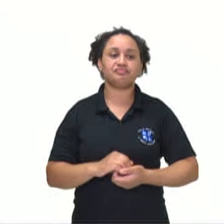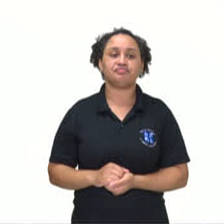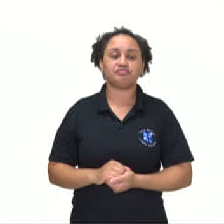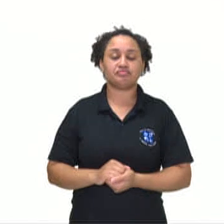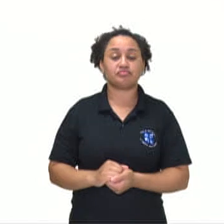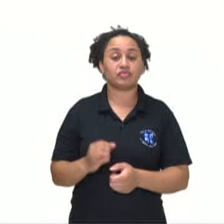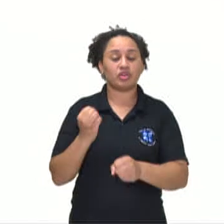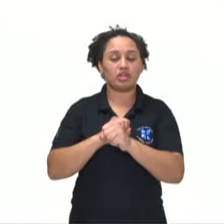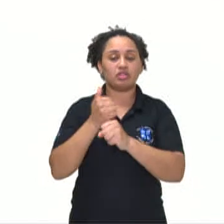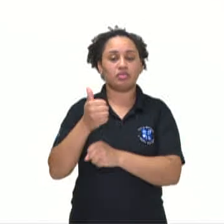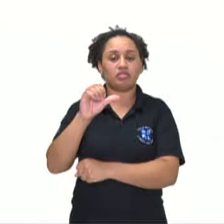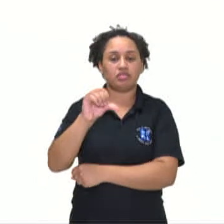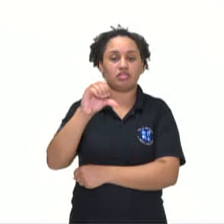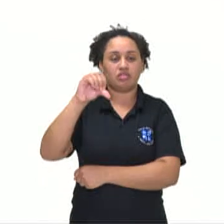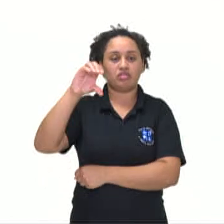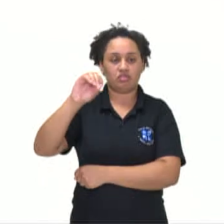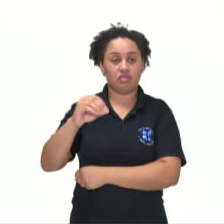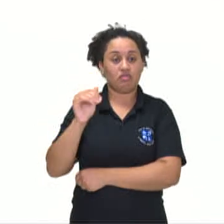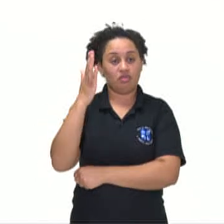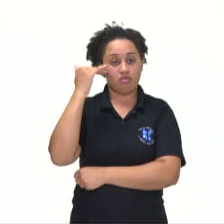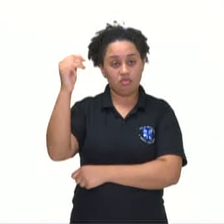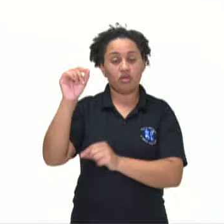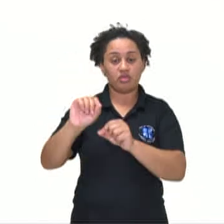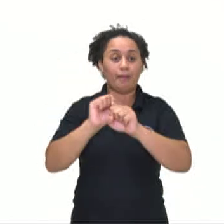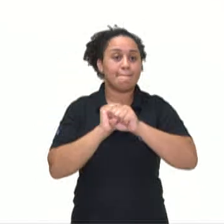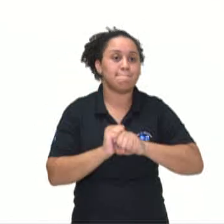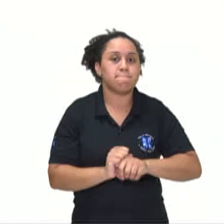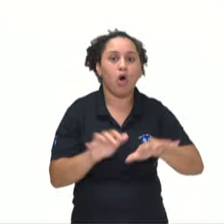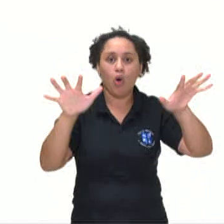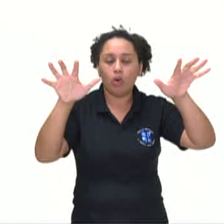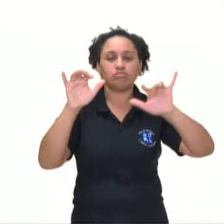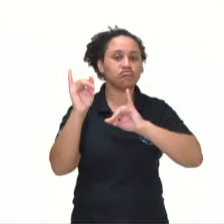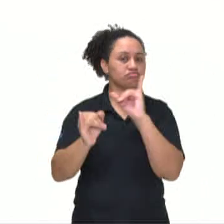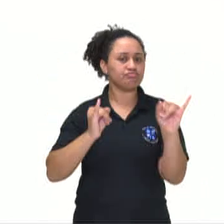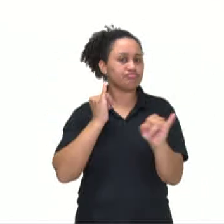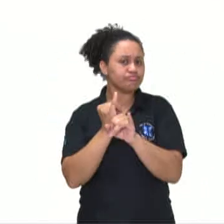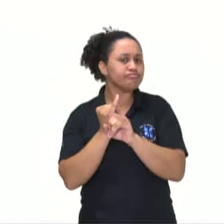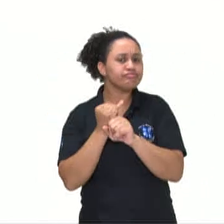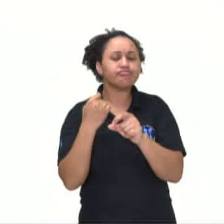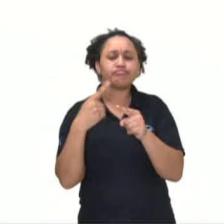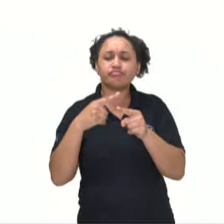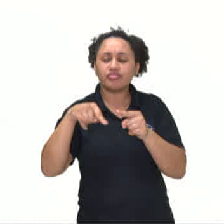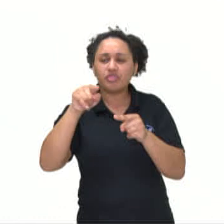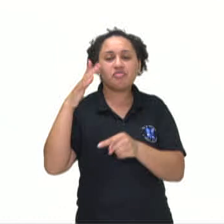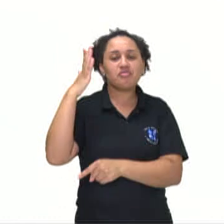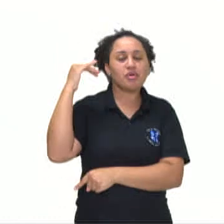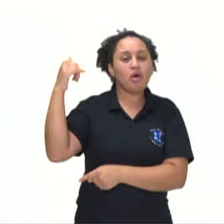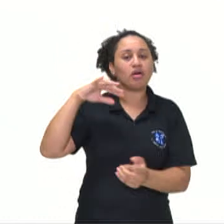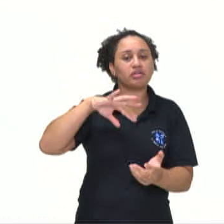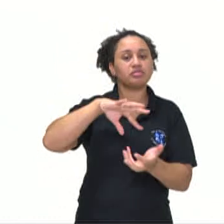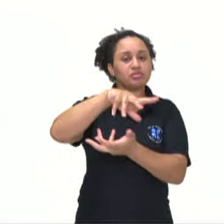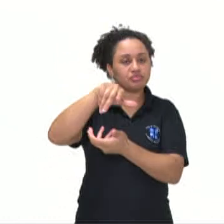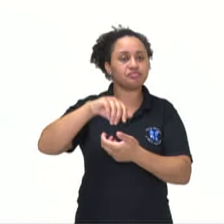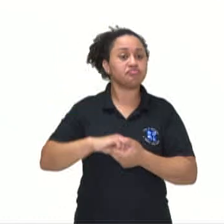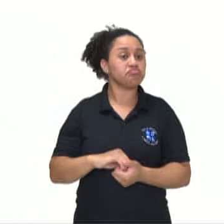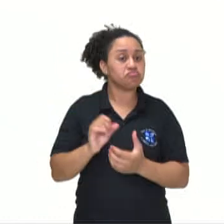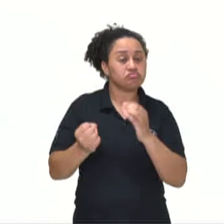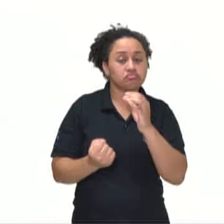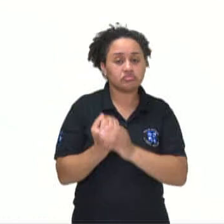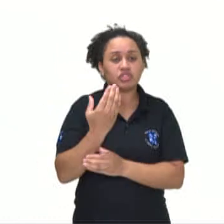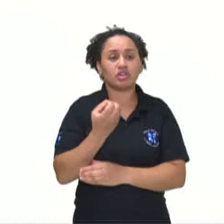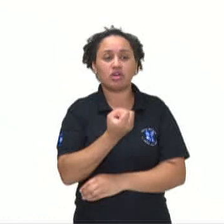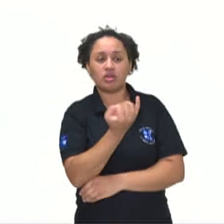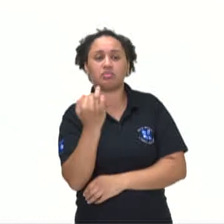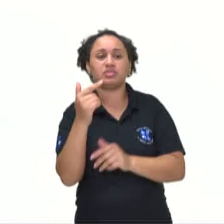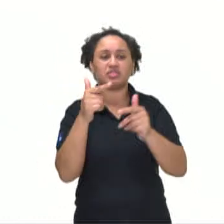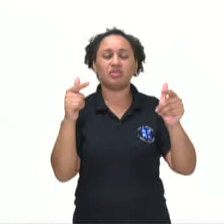década de 90 ficou conhecida como o boom da internet, pois foi quando ela se popularizou pelo mundo, com o surgimento de novos